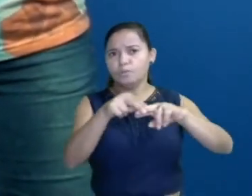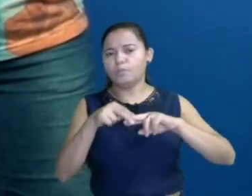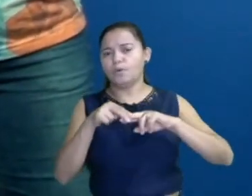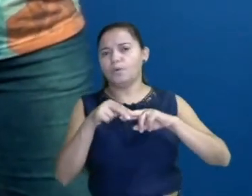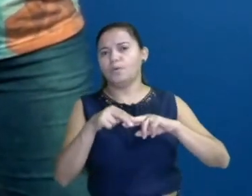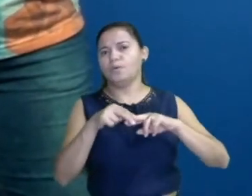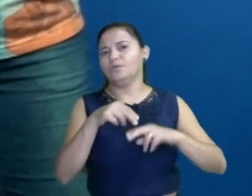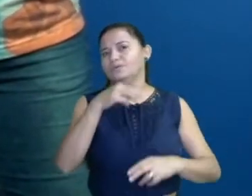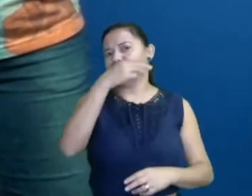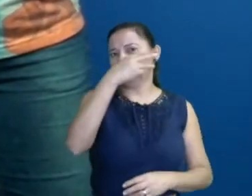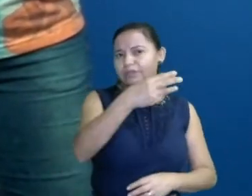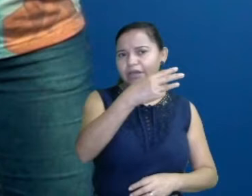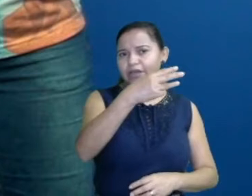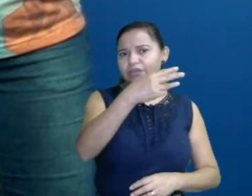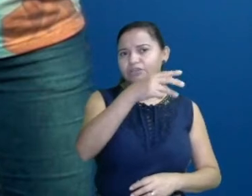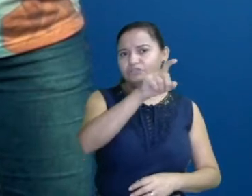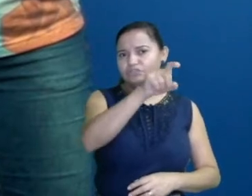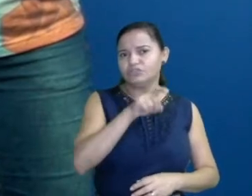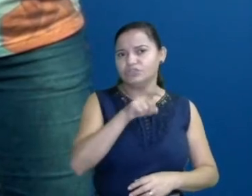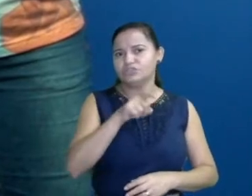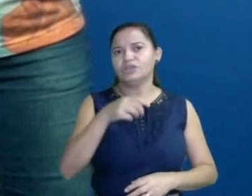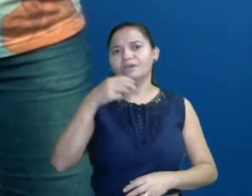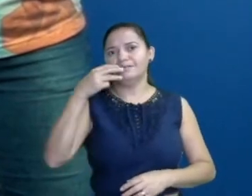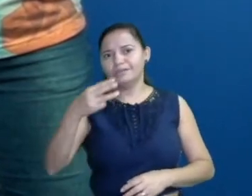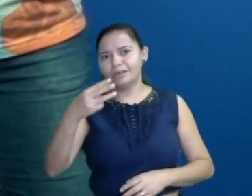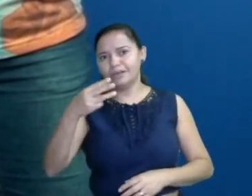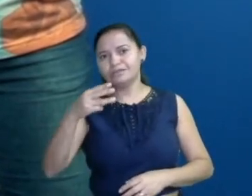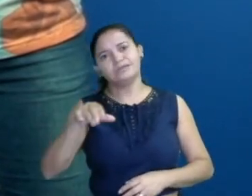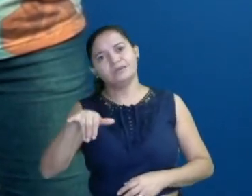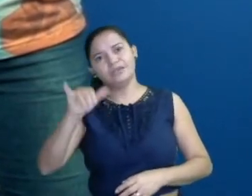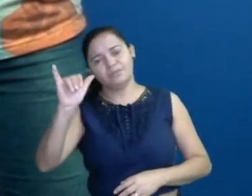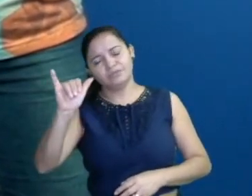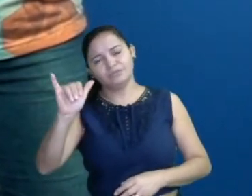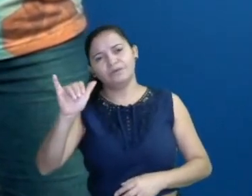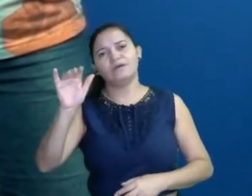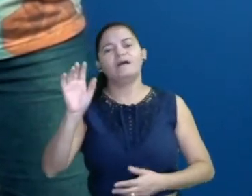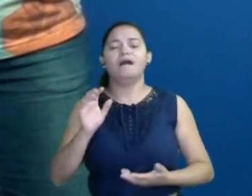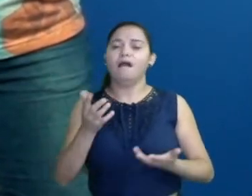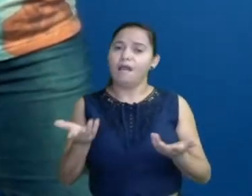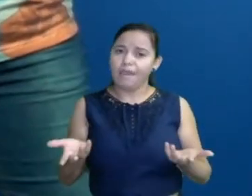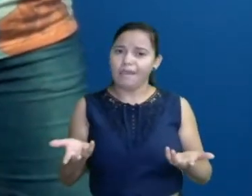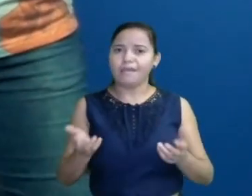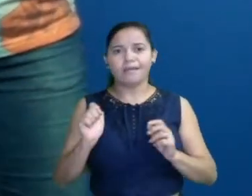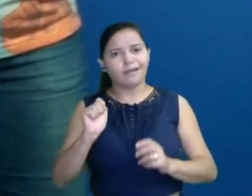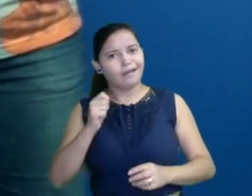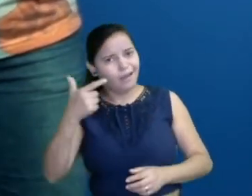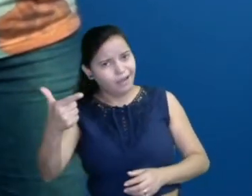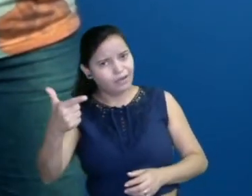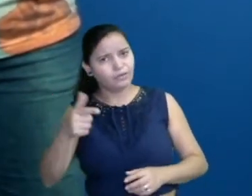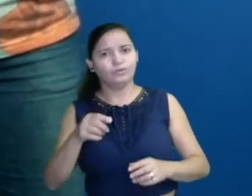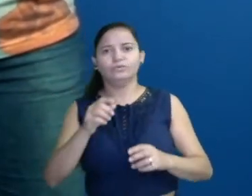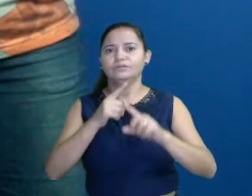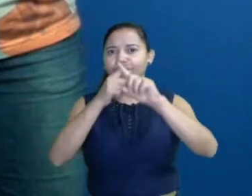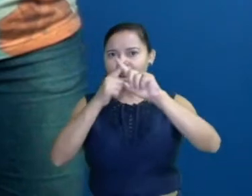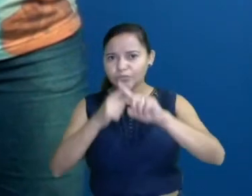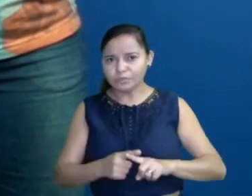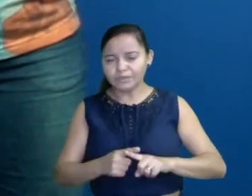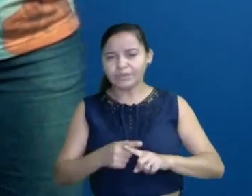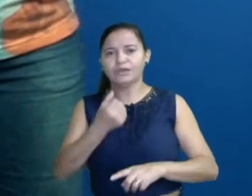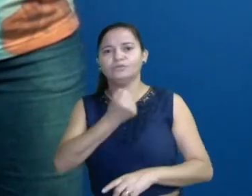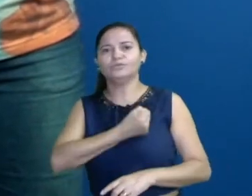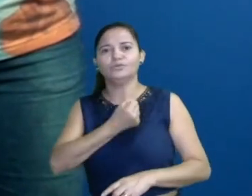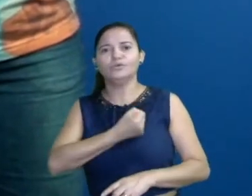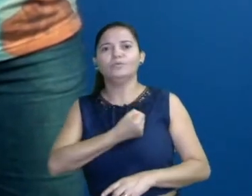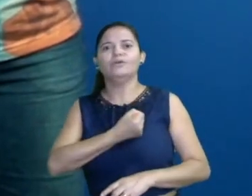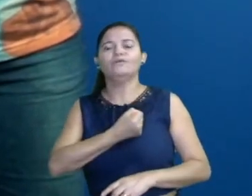deu três x-3y obviamente que o número e vai ser multiplicado lá o meu resultado